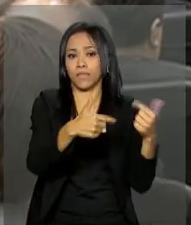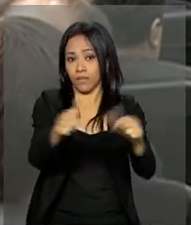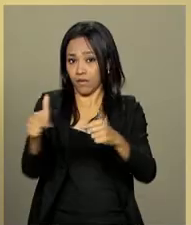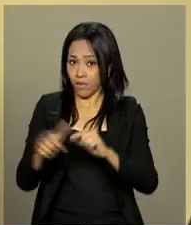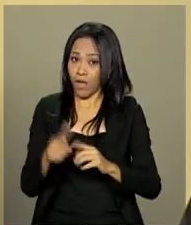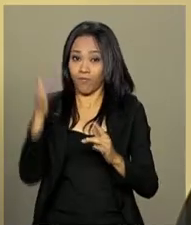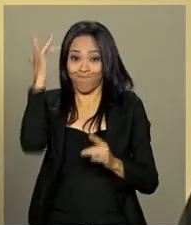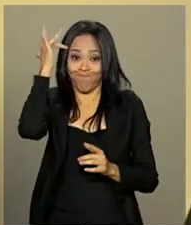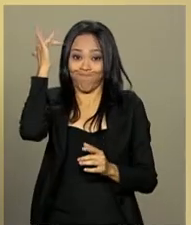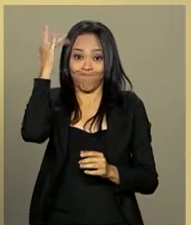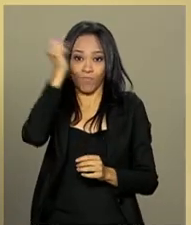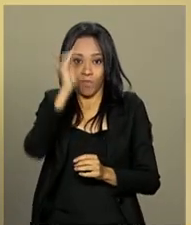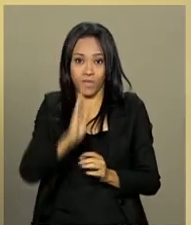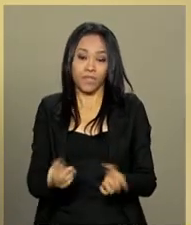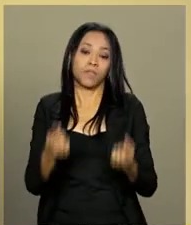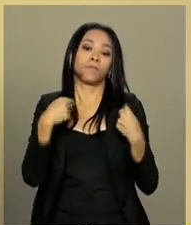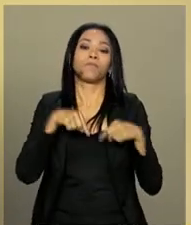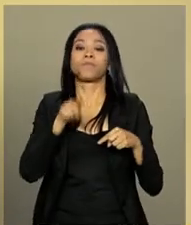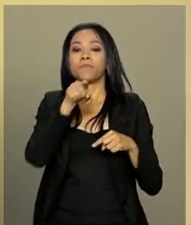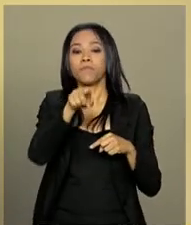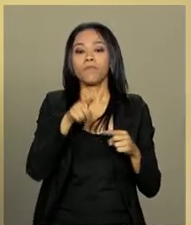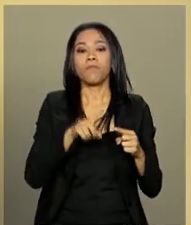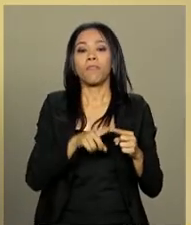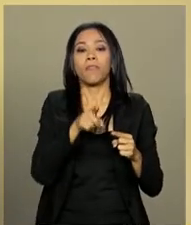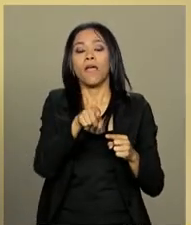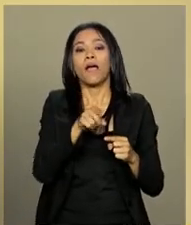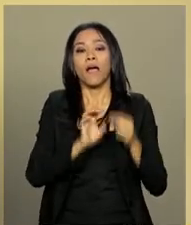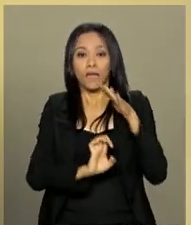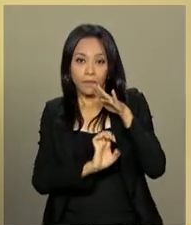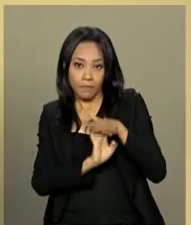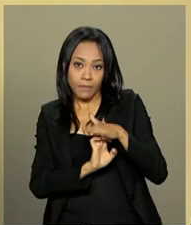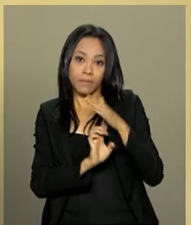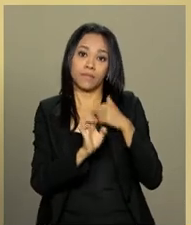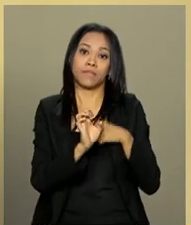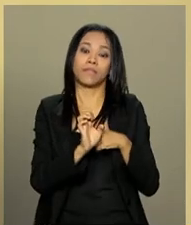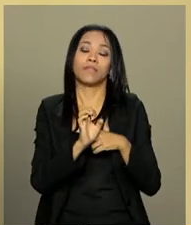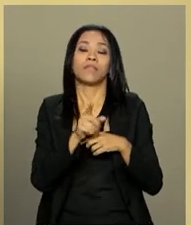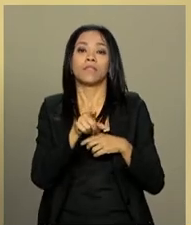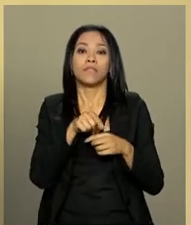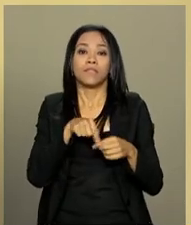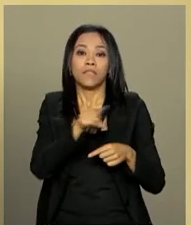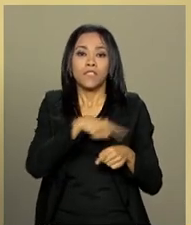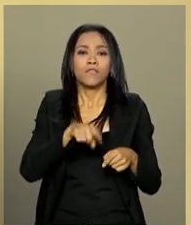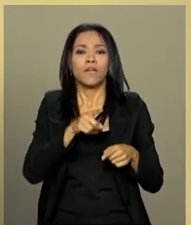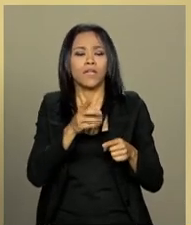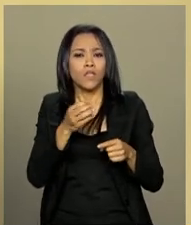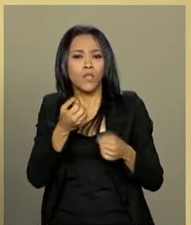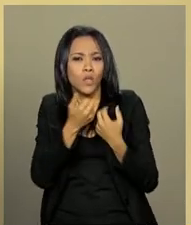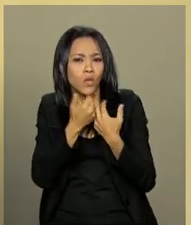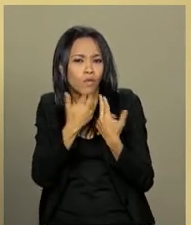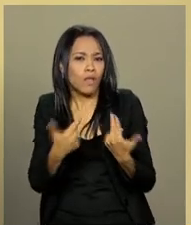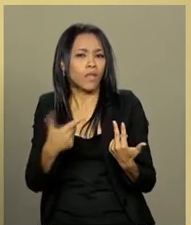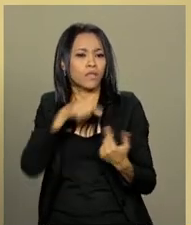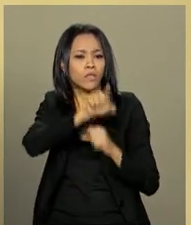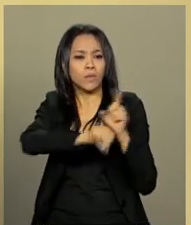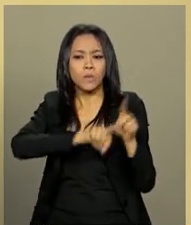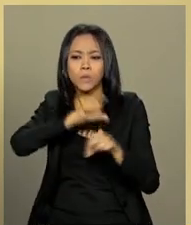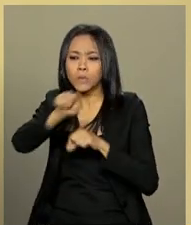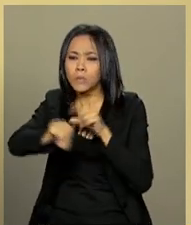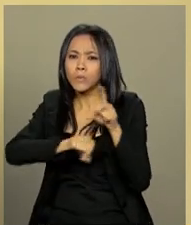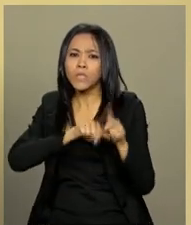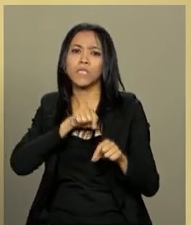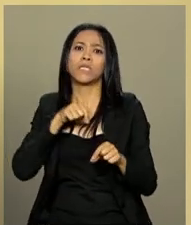para o Brasil. A Embrapi mostrou a sua vocação, a sua seriedade, tendo ao longo dos últimos tempos selecionado com